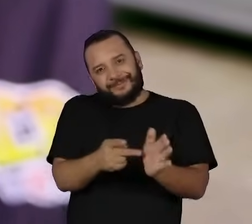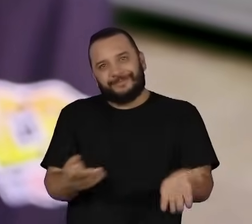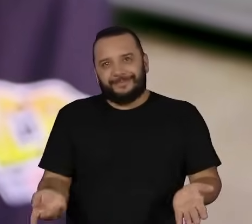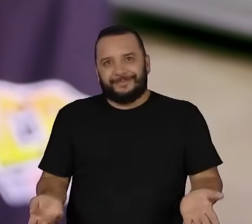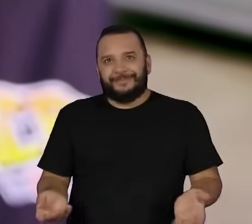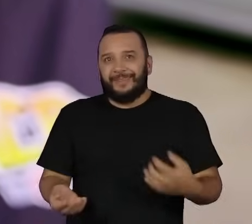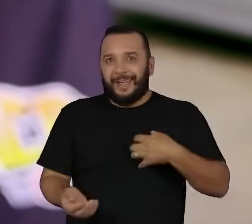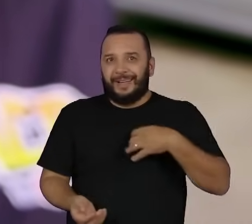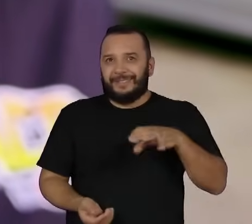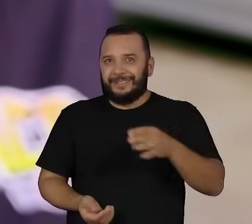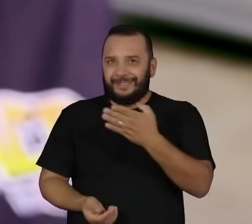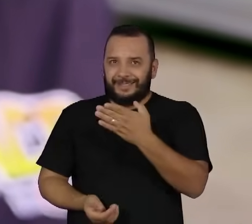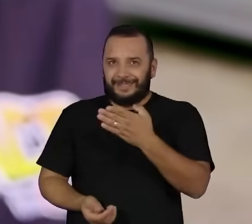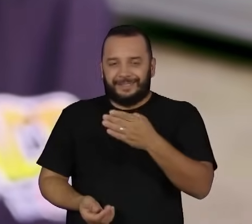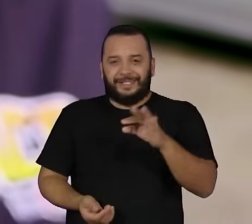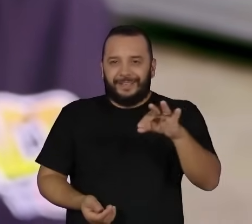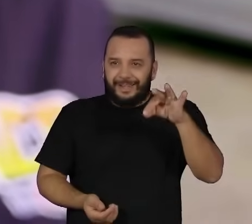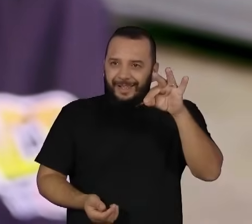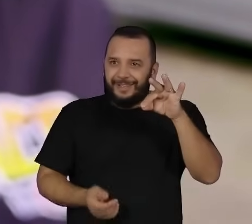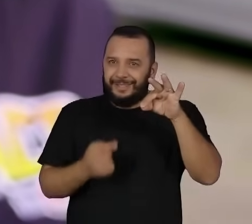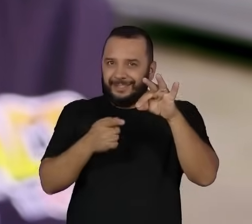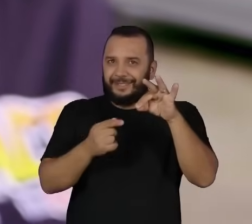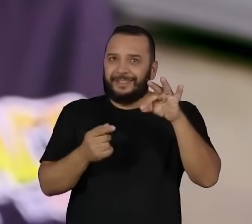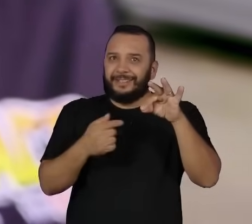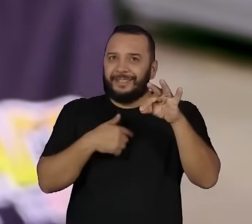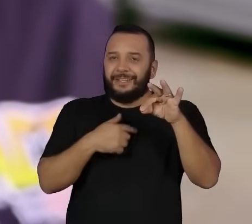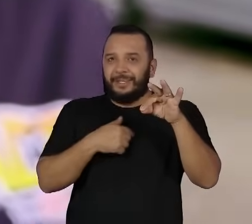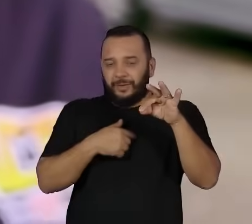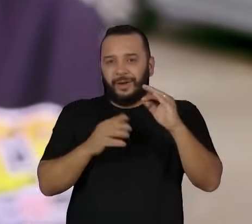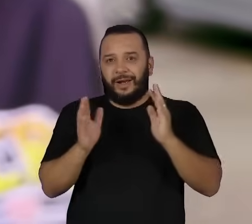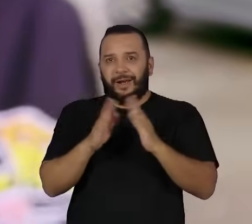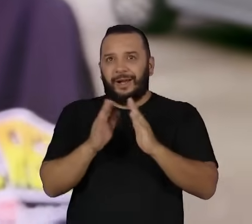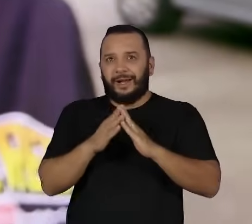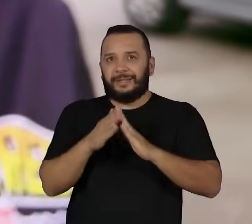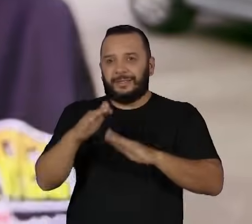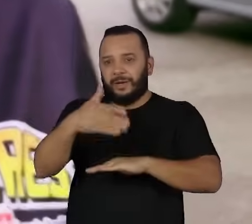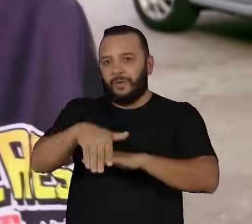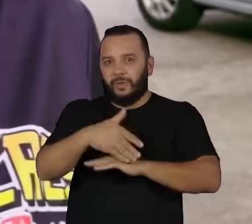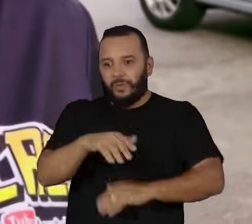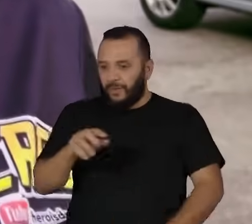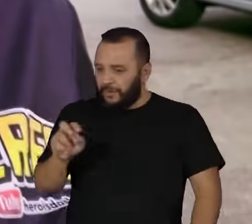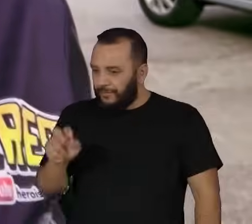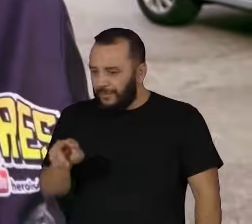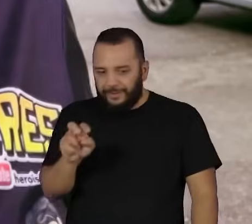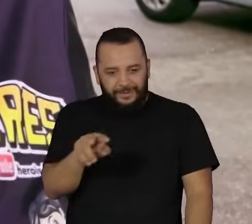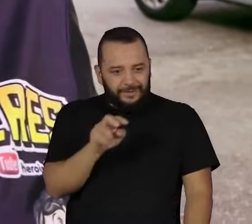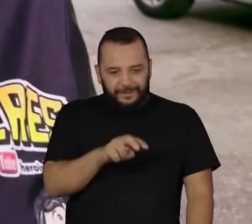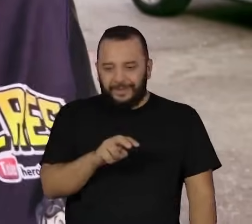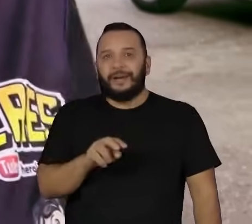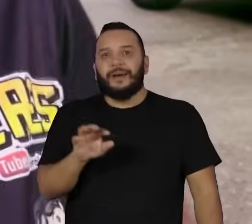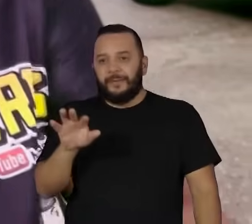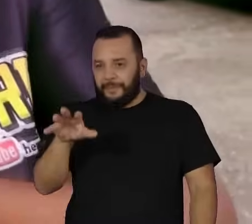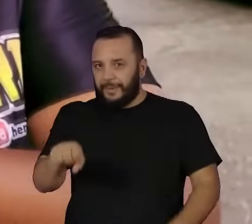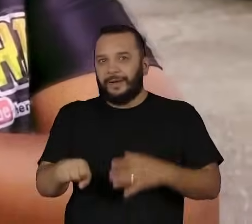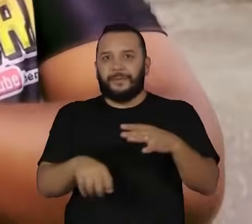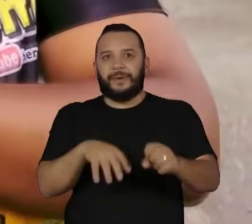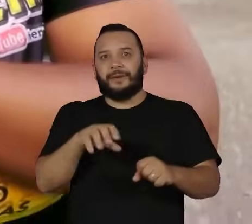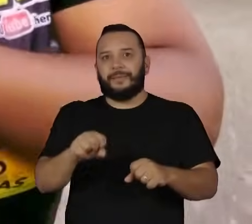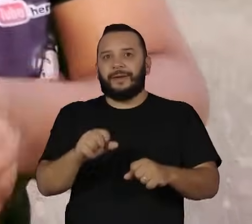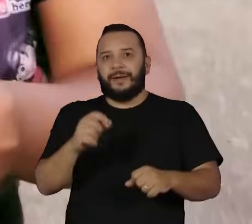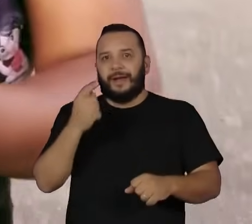assim que eu faço. Esse lacrezinho, ó, eu venho de casa andando, na rua encontro esse lacre. Aí eu pego